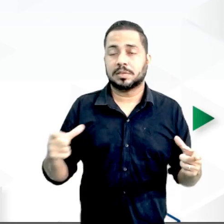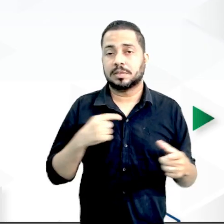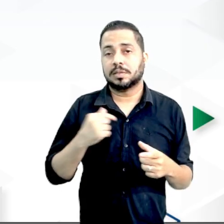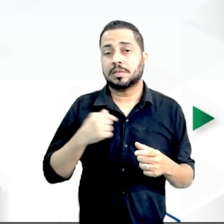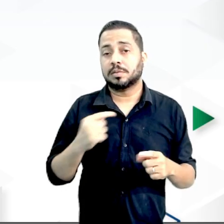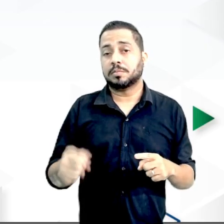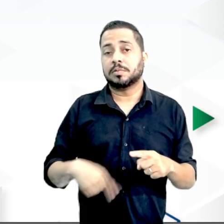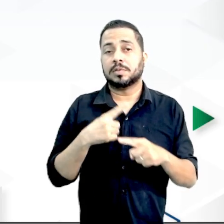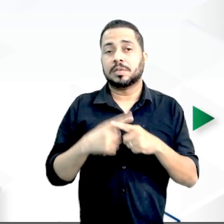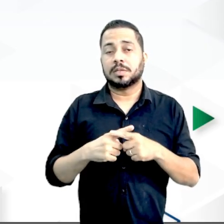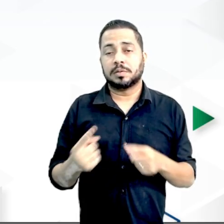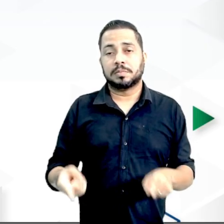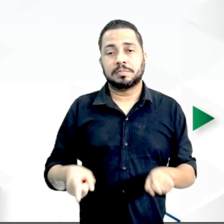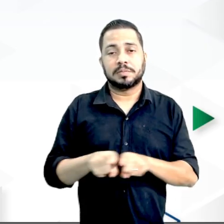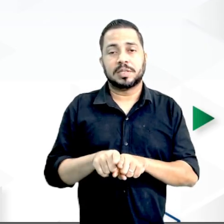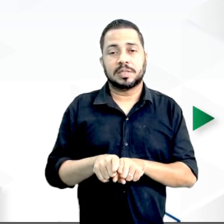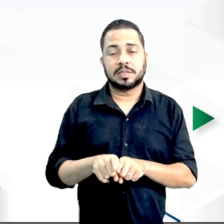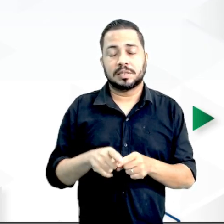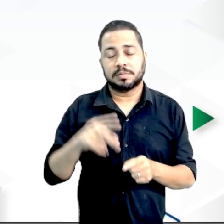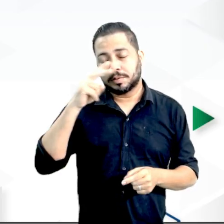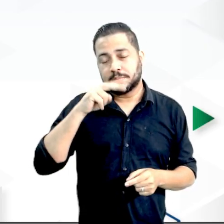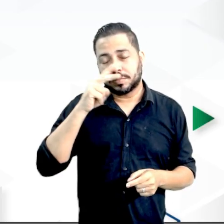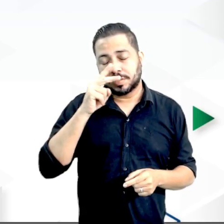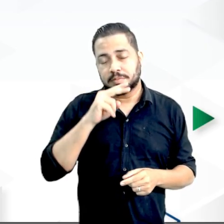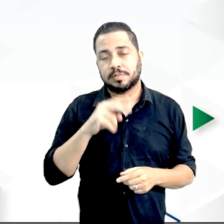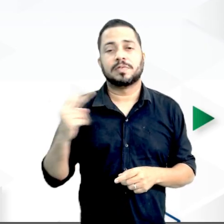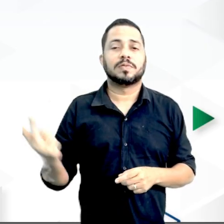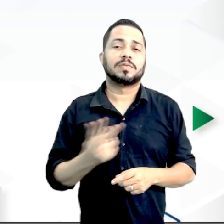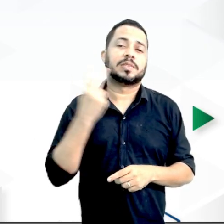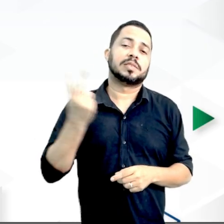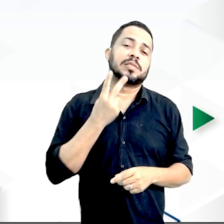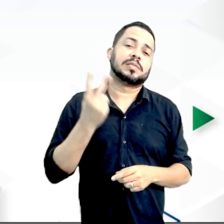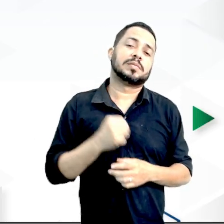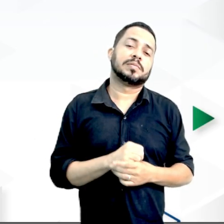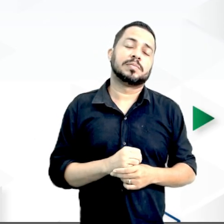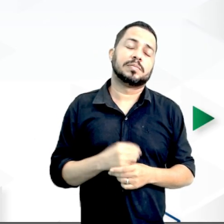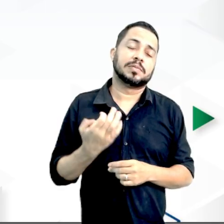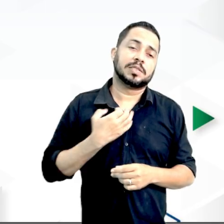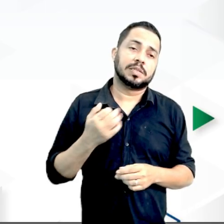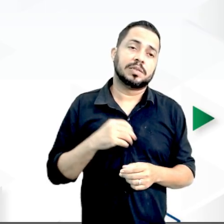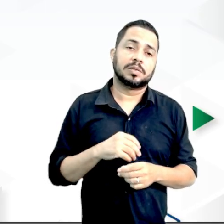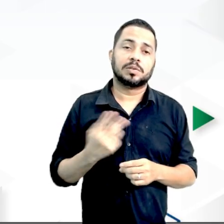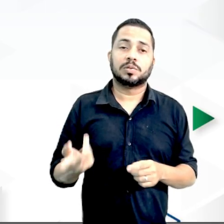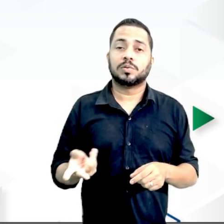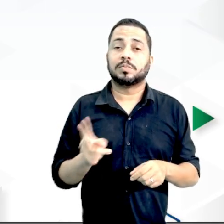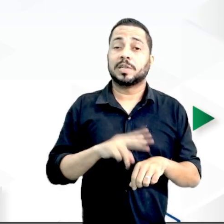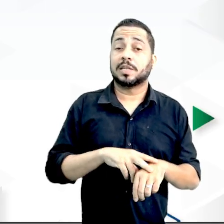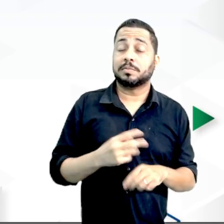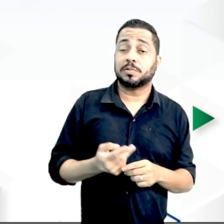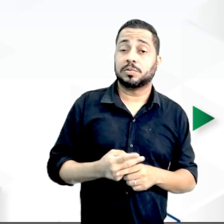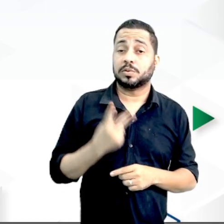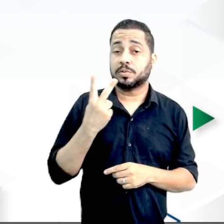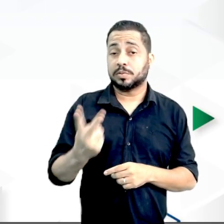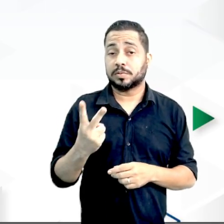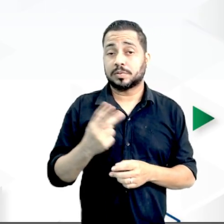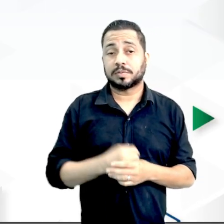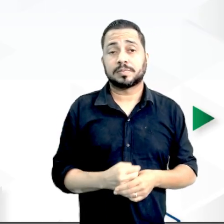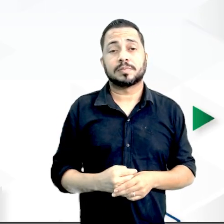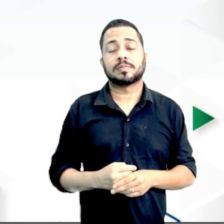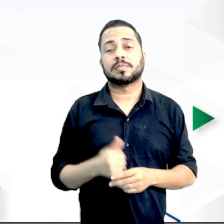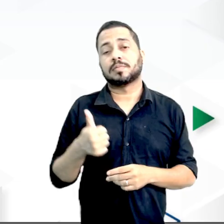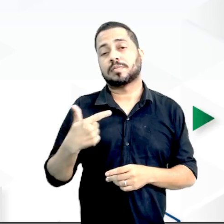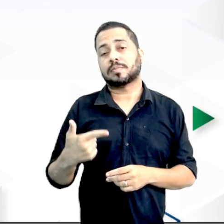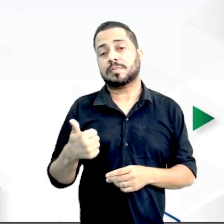multiplicar os pares ordenados pelo mesmo valor. Tipo, eu quero duplicar, vou multiplicar por 2. Então, para o ordenado